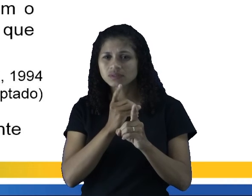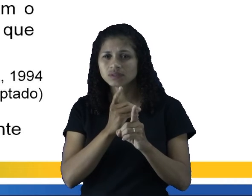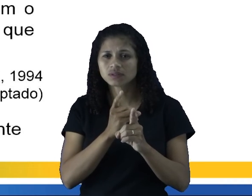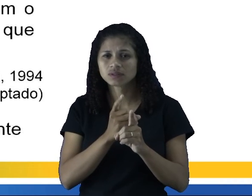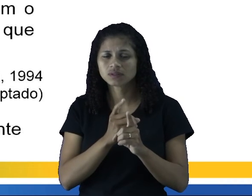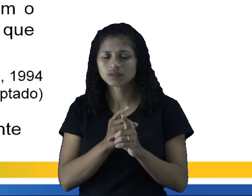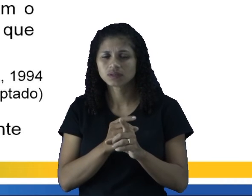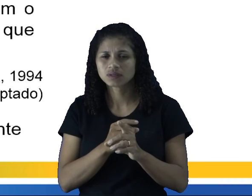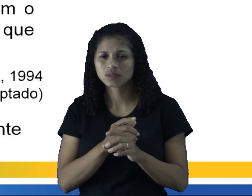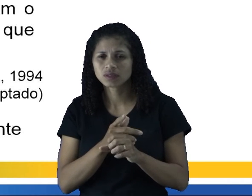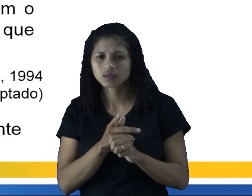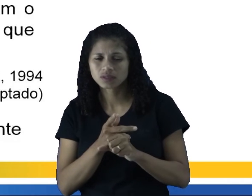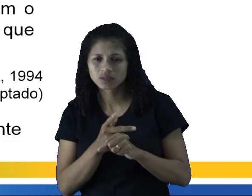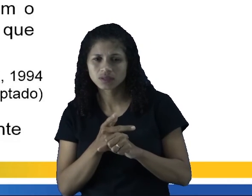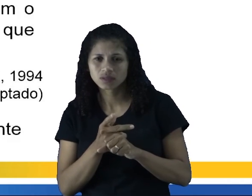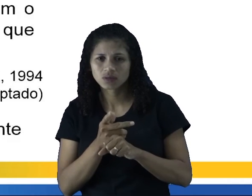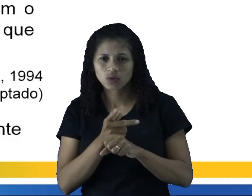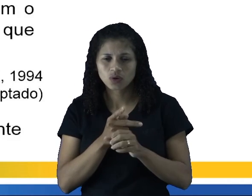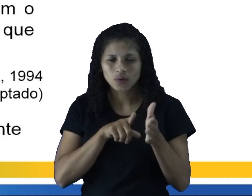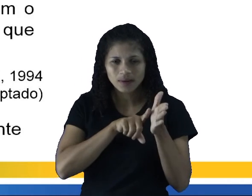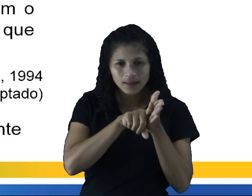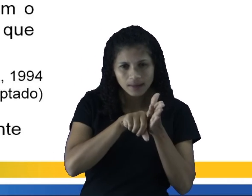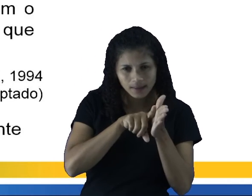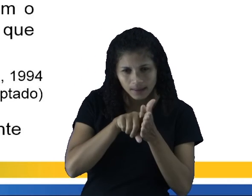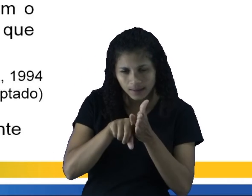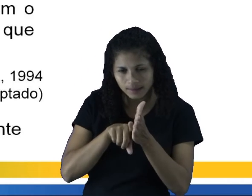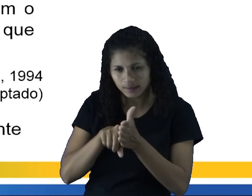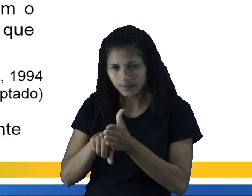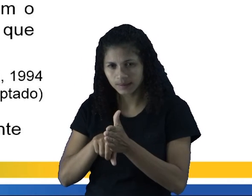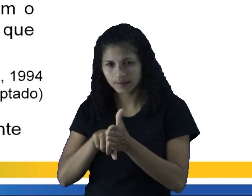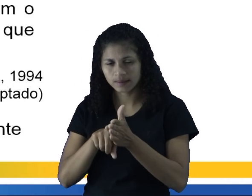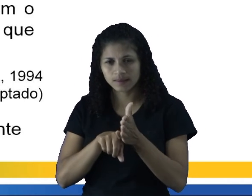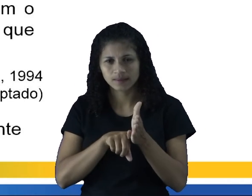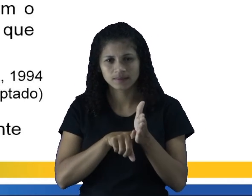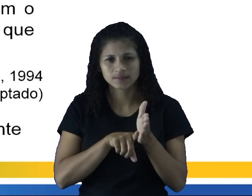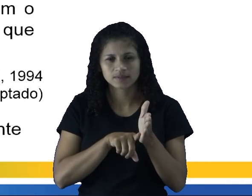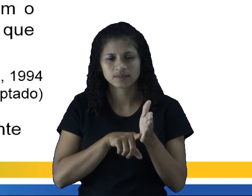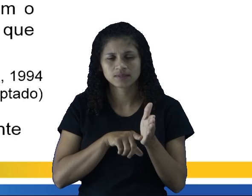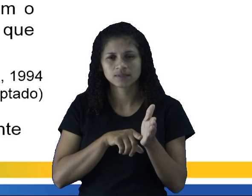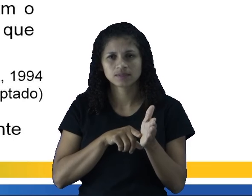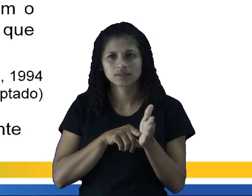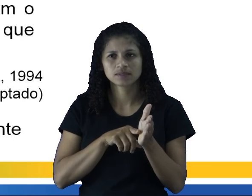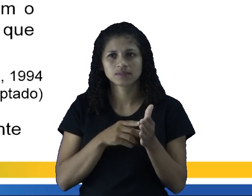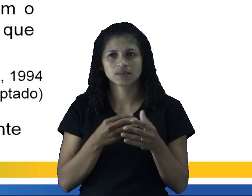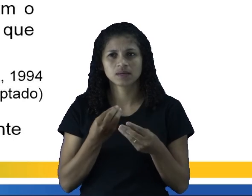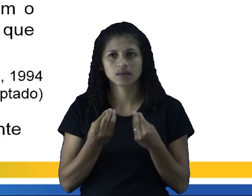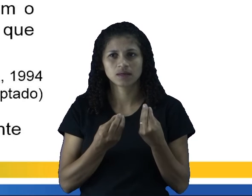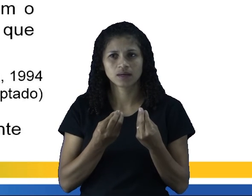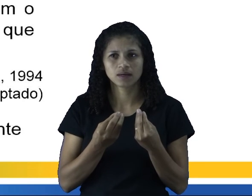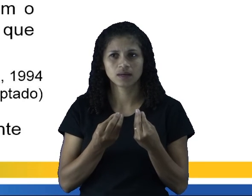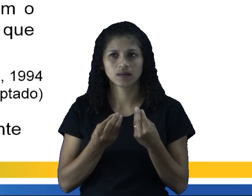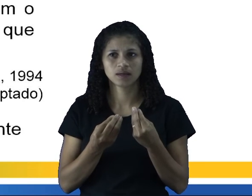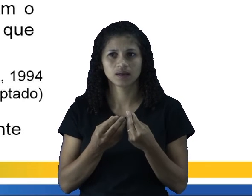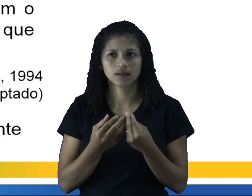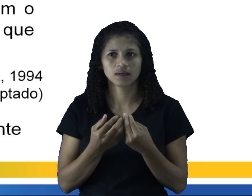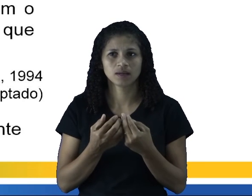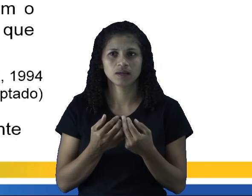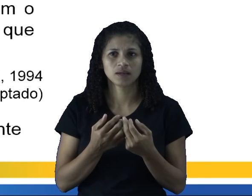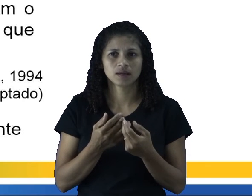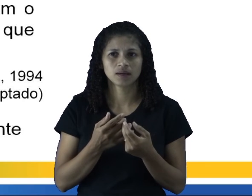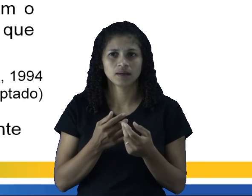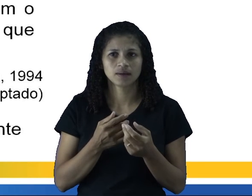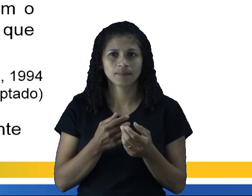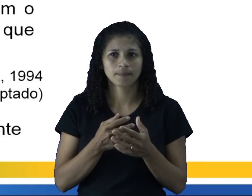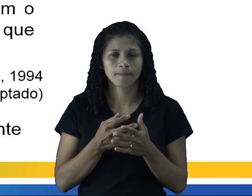o xenônio, a combinar-se fugazmente, bem rapidinho ali, com um flúor ávido e vivaz.